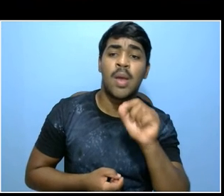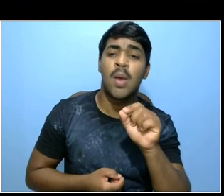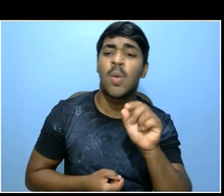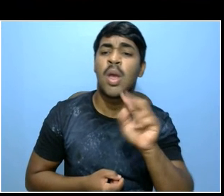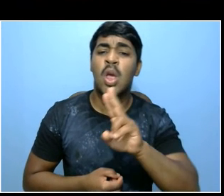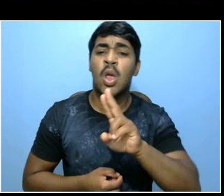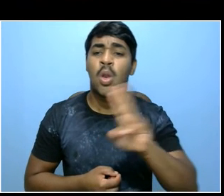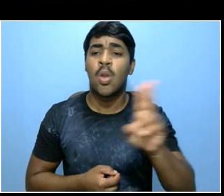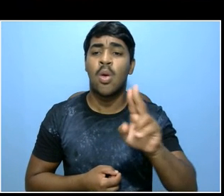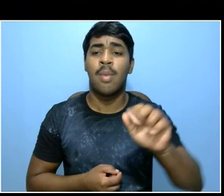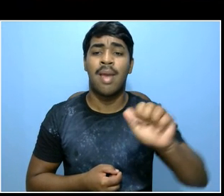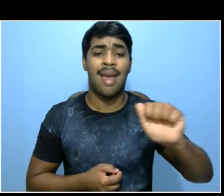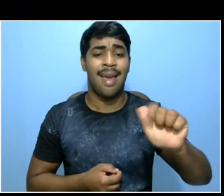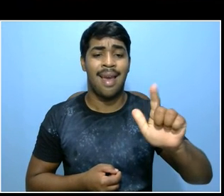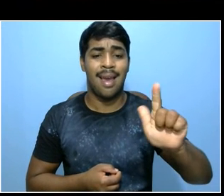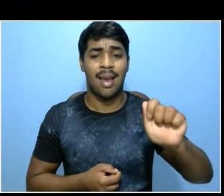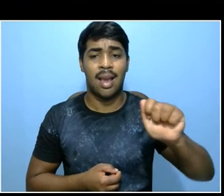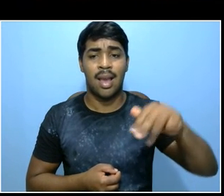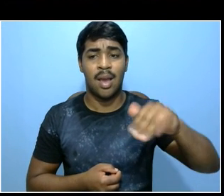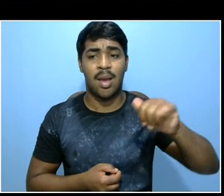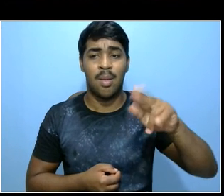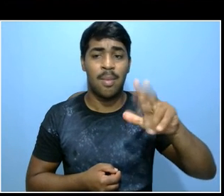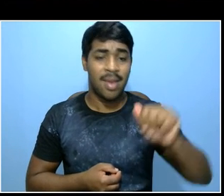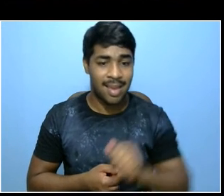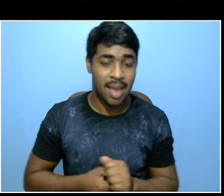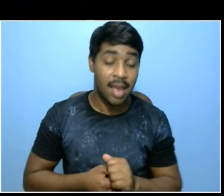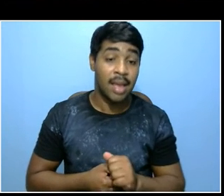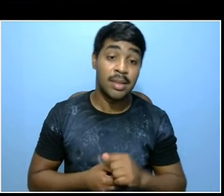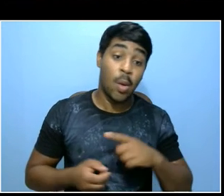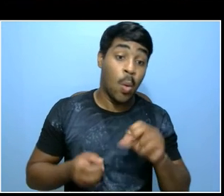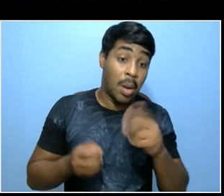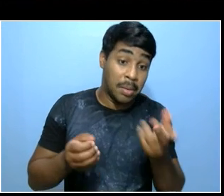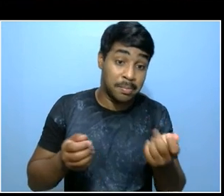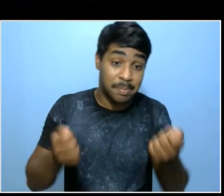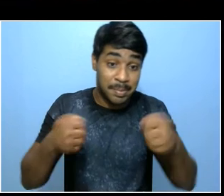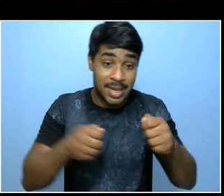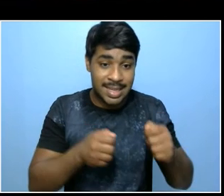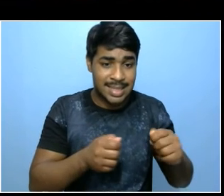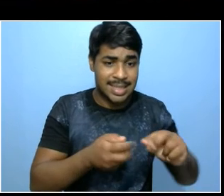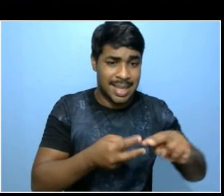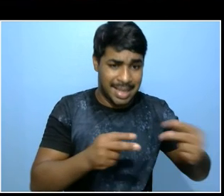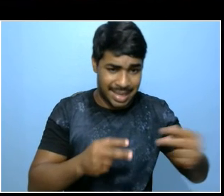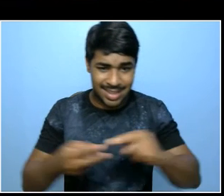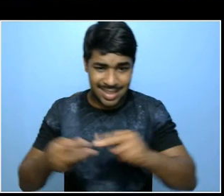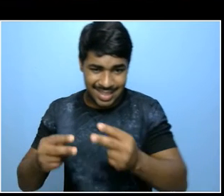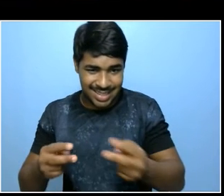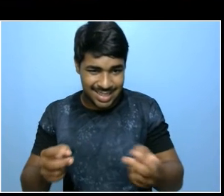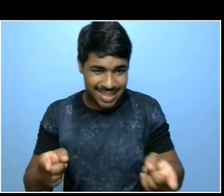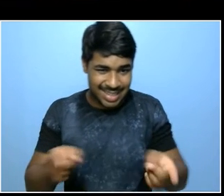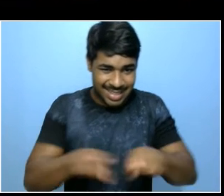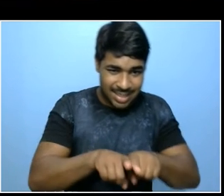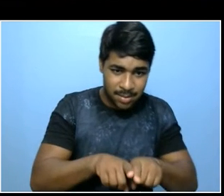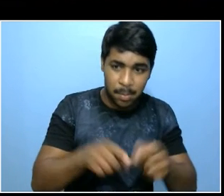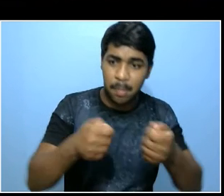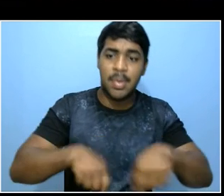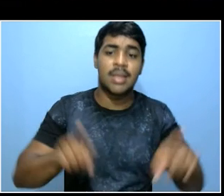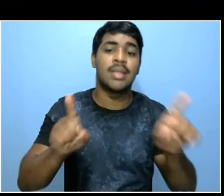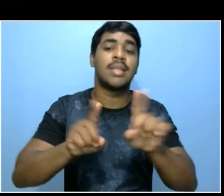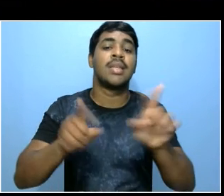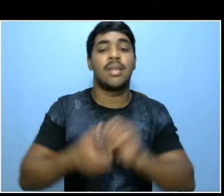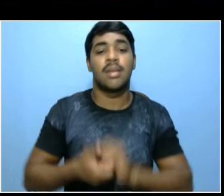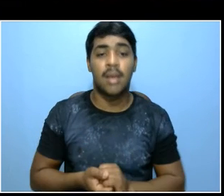tá? Ou também sem troca de material genético, tá? Nesse tipo de reprodução assexuada, ela vai originar seres